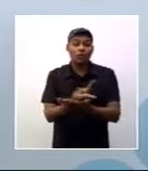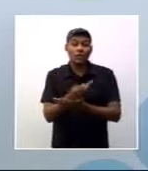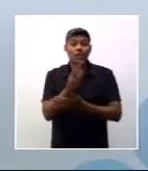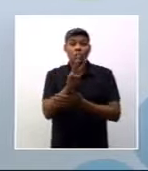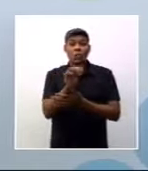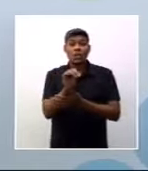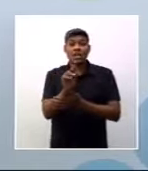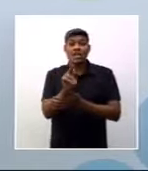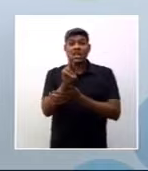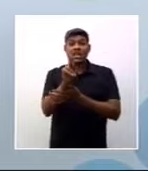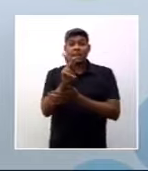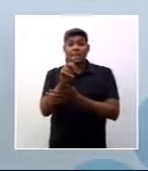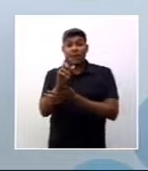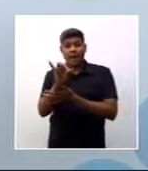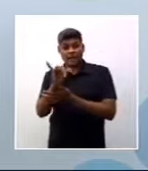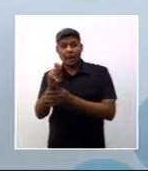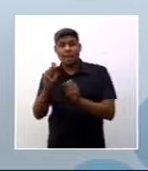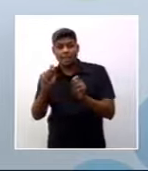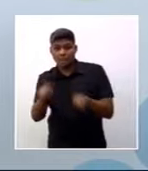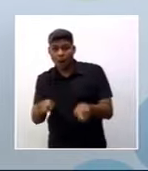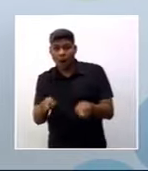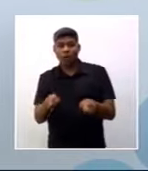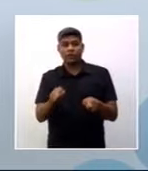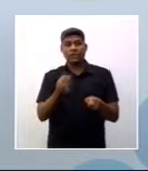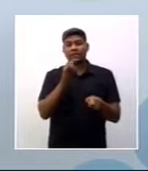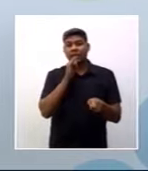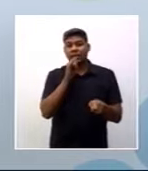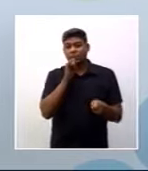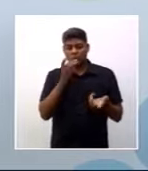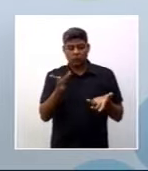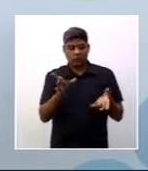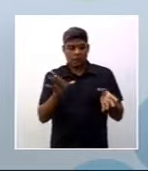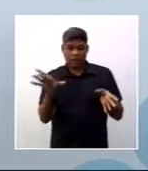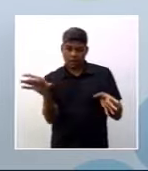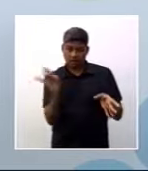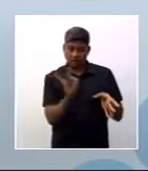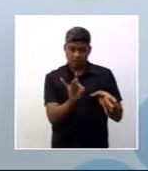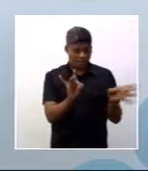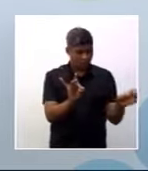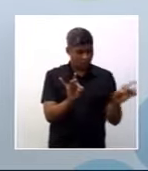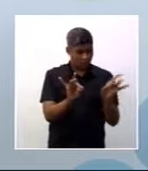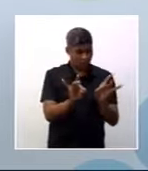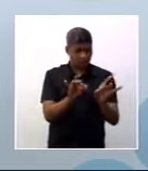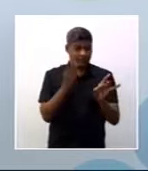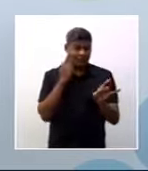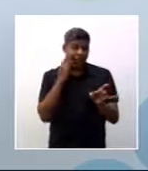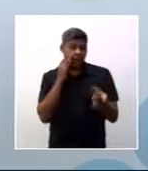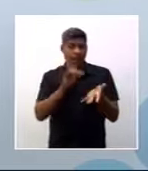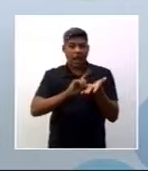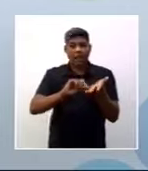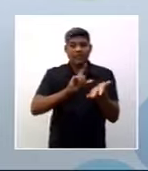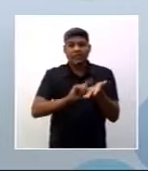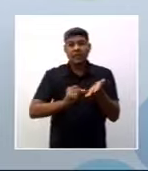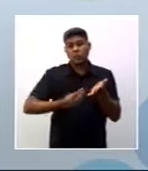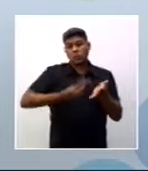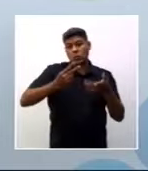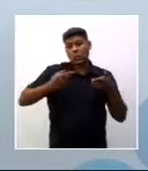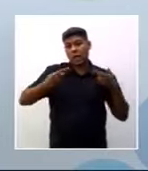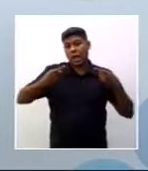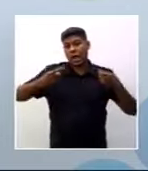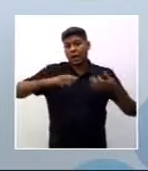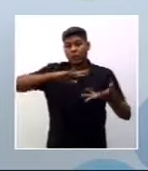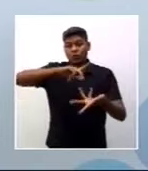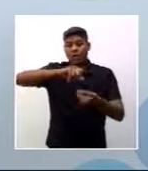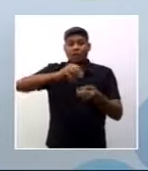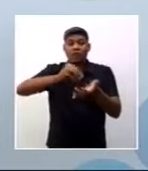wikipedia qualquer um de nós pode ir lá e editar um artigo da wikipedia se você acha por exemplo que um artigo sobre a segunda guerra mundial tá